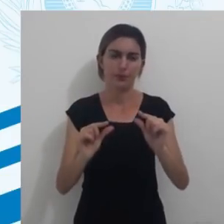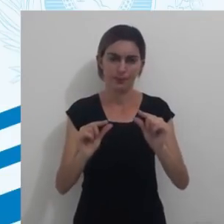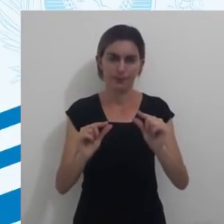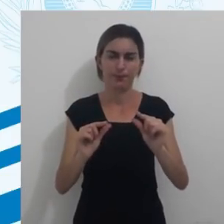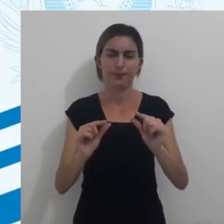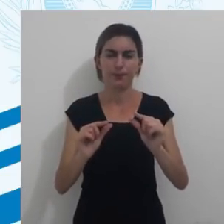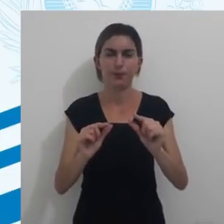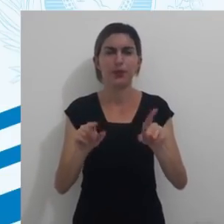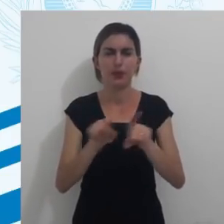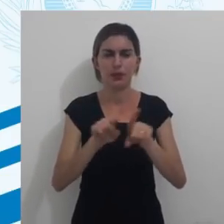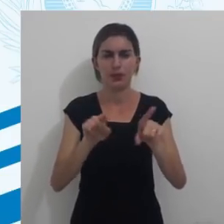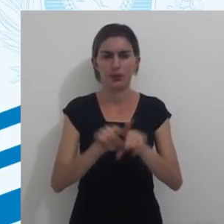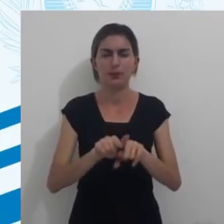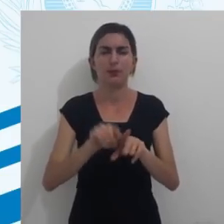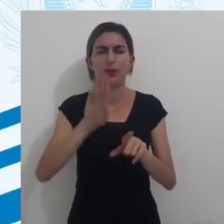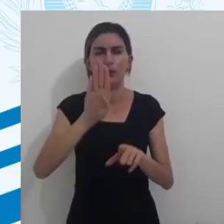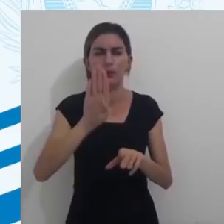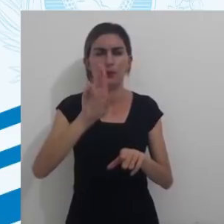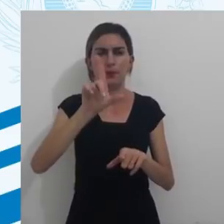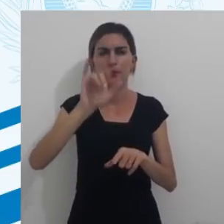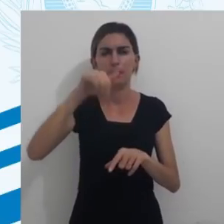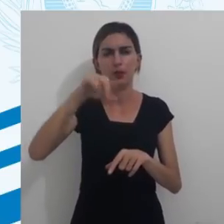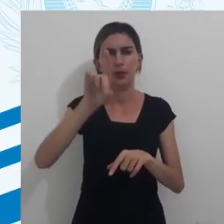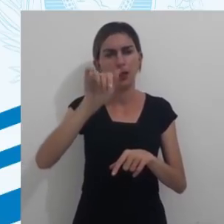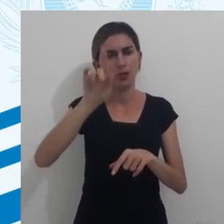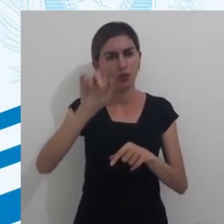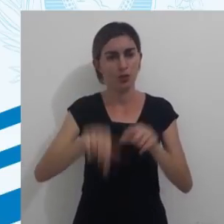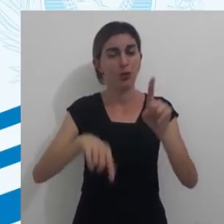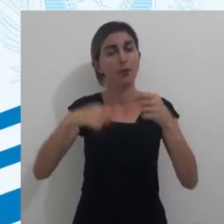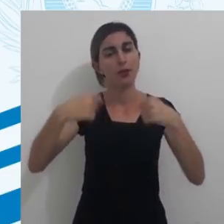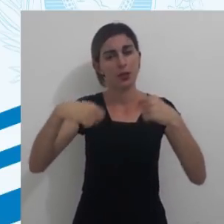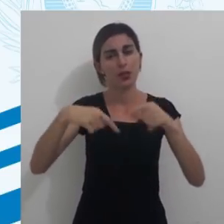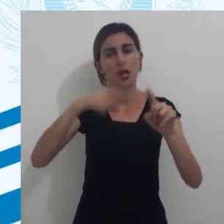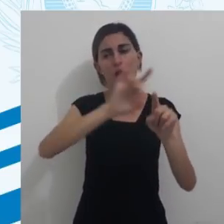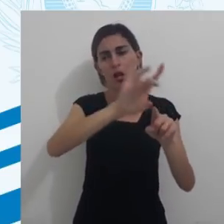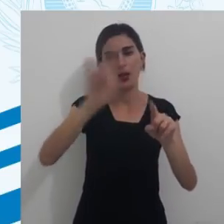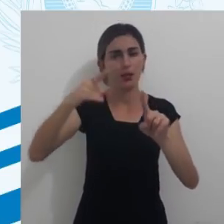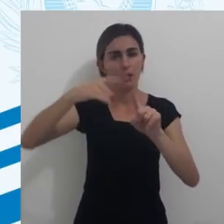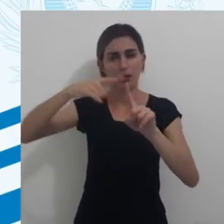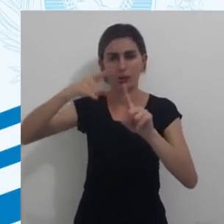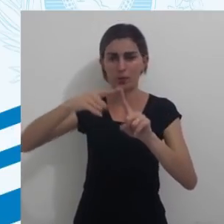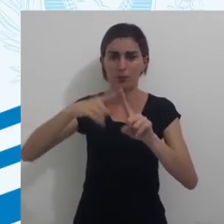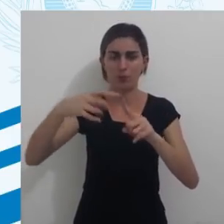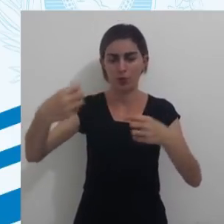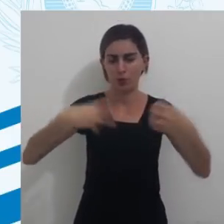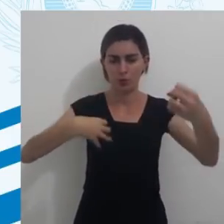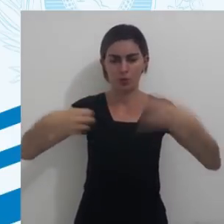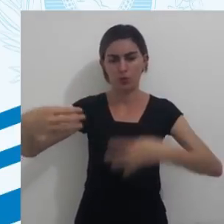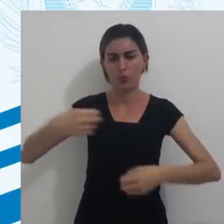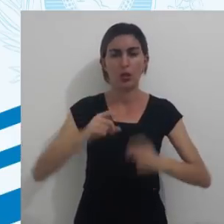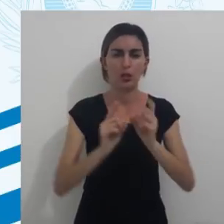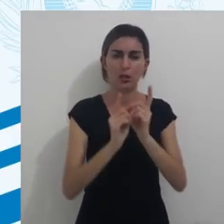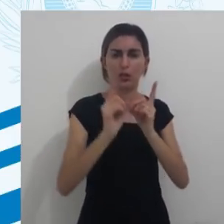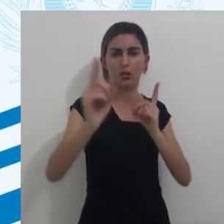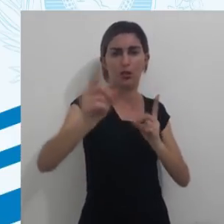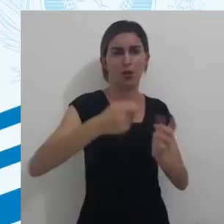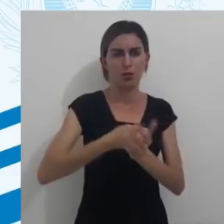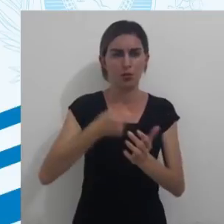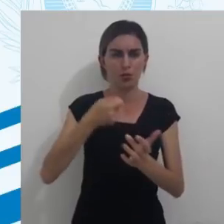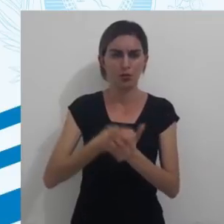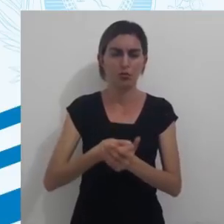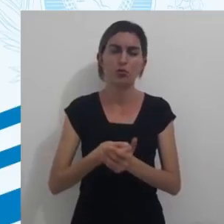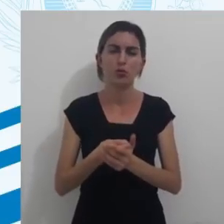e blindagem é necessária para cada tipo de radiação específica e a distância exigida da